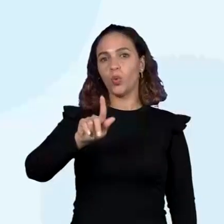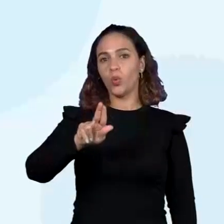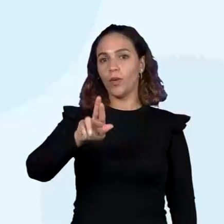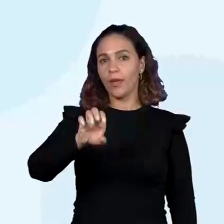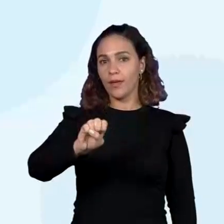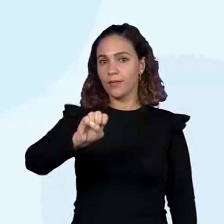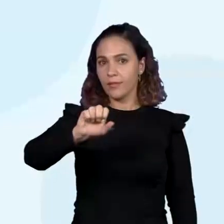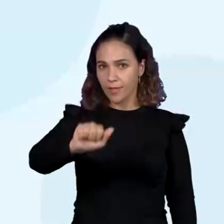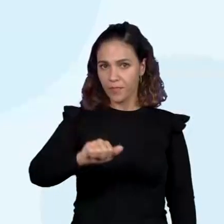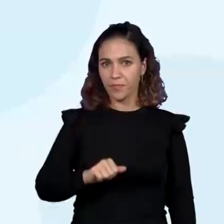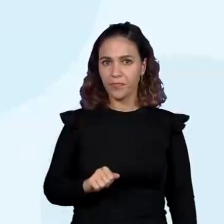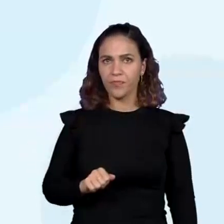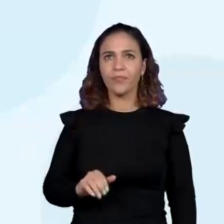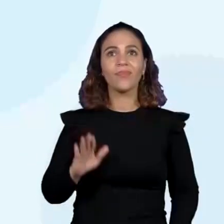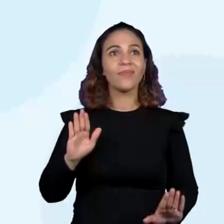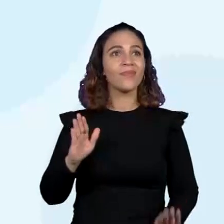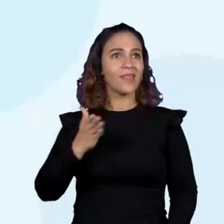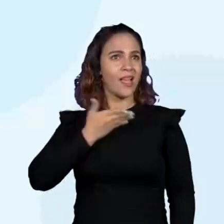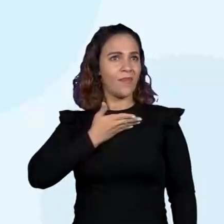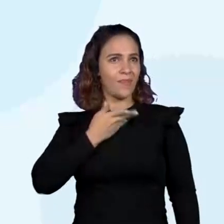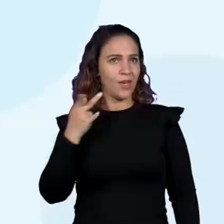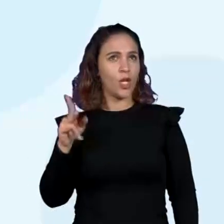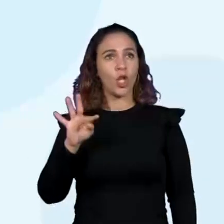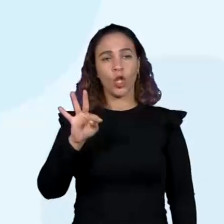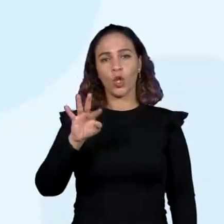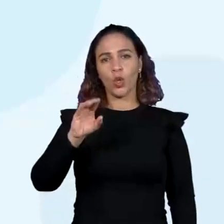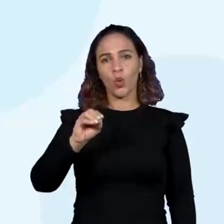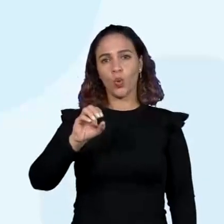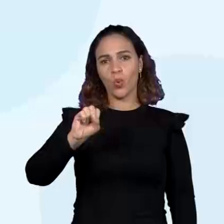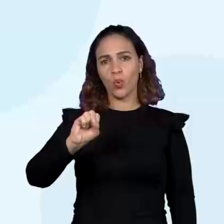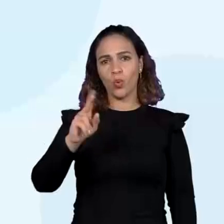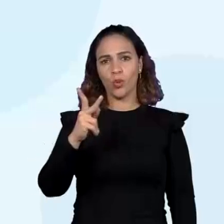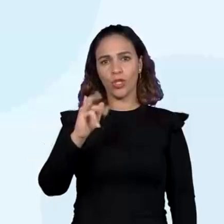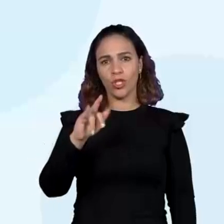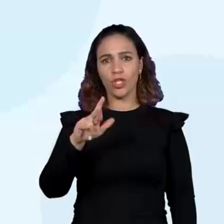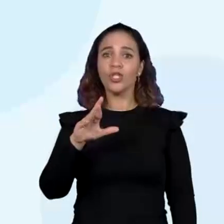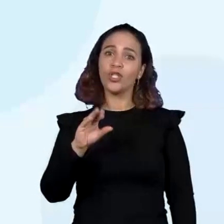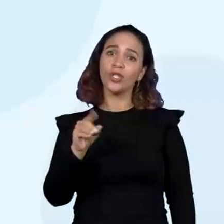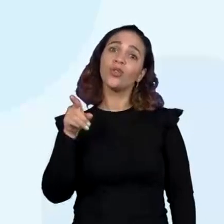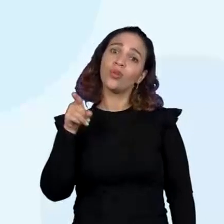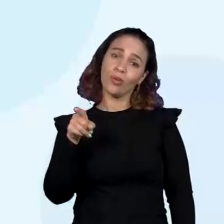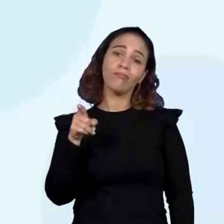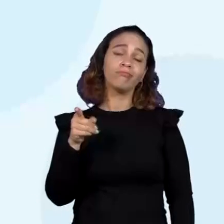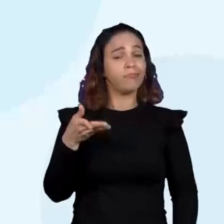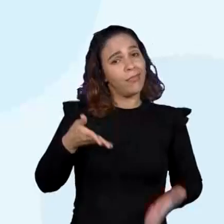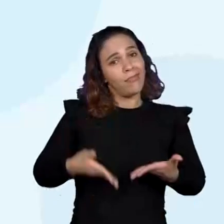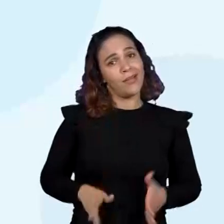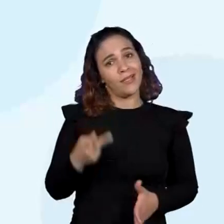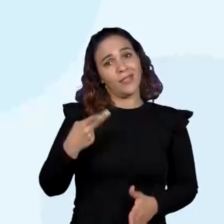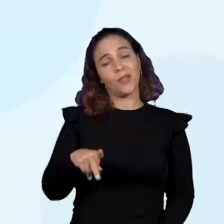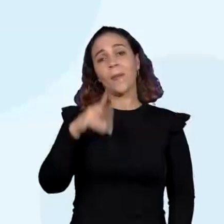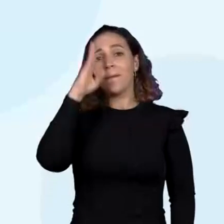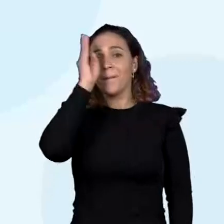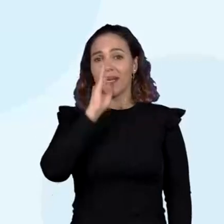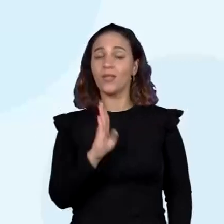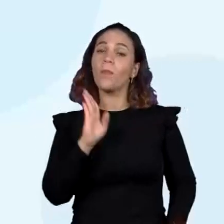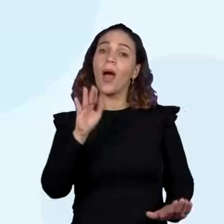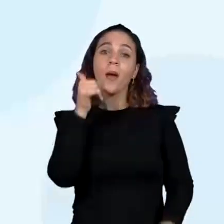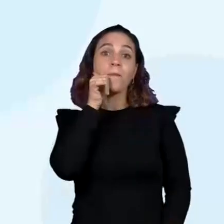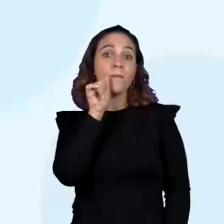Já seu amigo Toshiro é brasileiro, mas sua mãe nasceu no